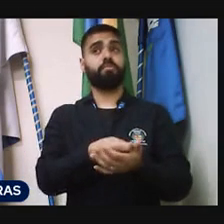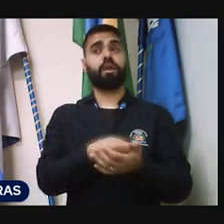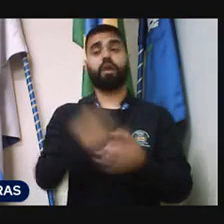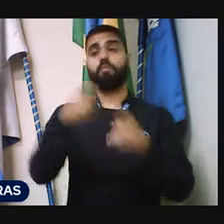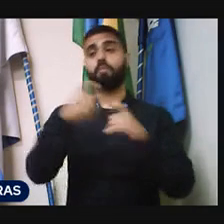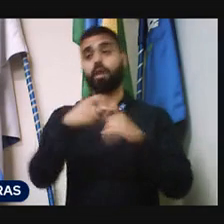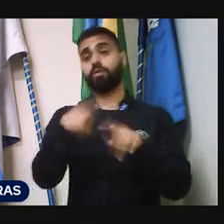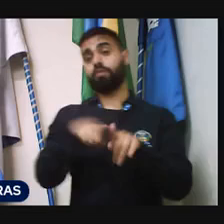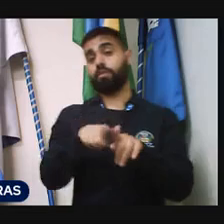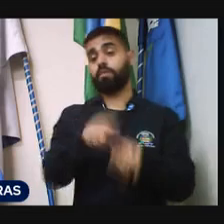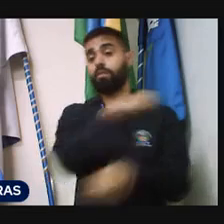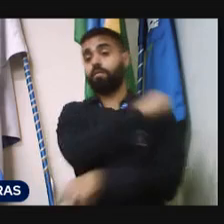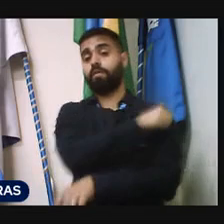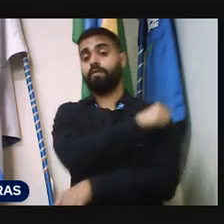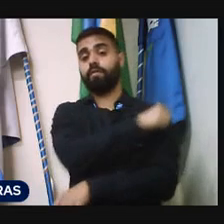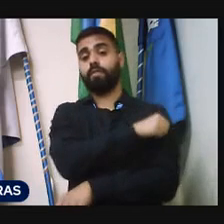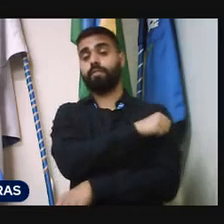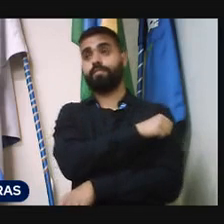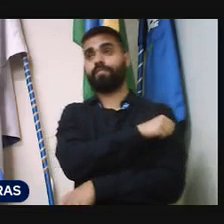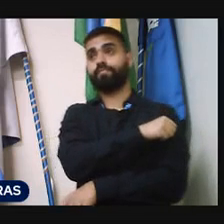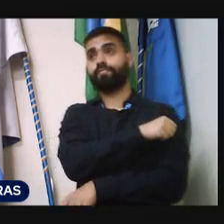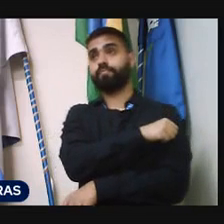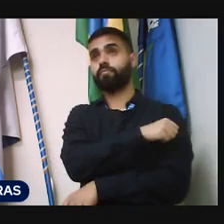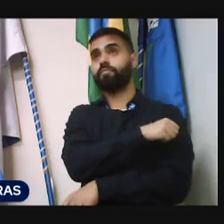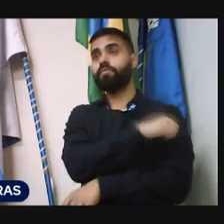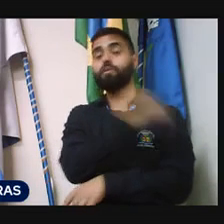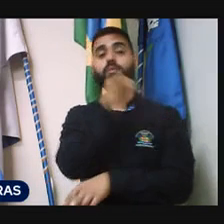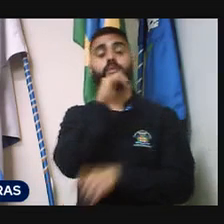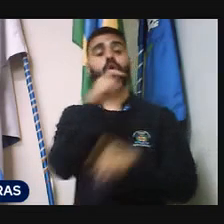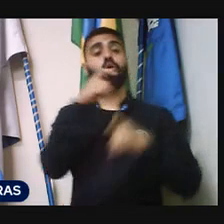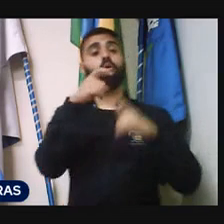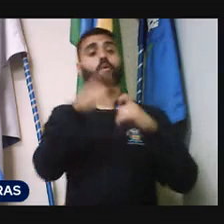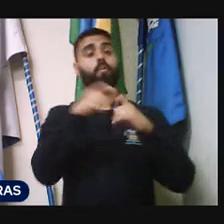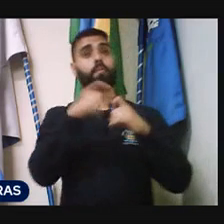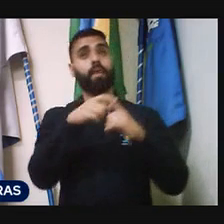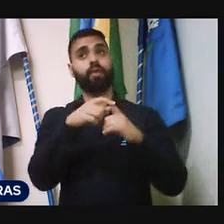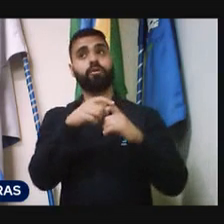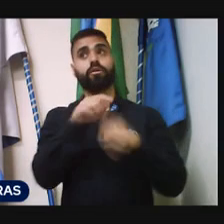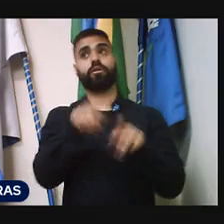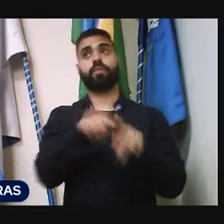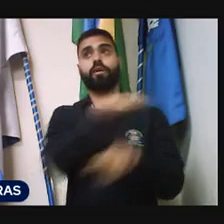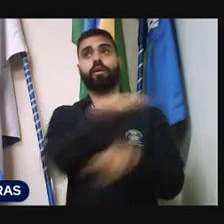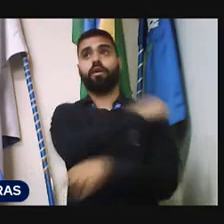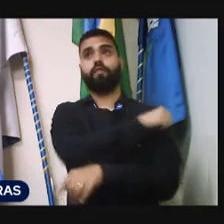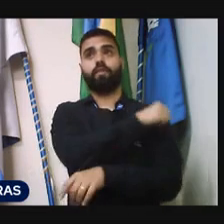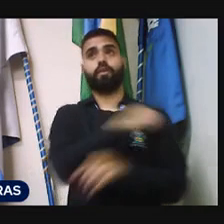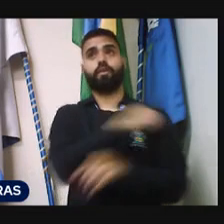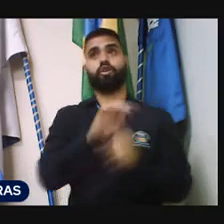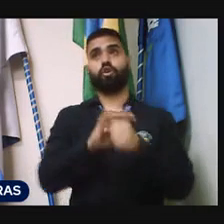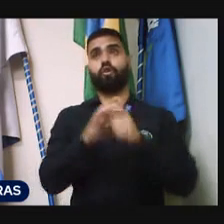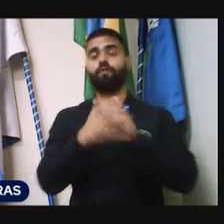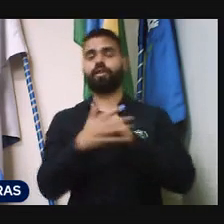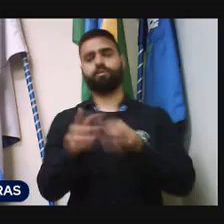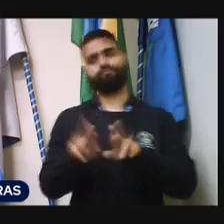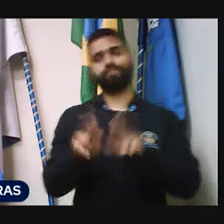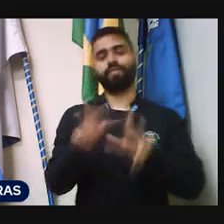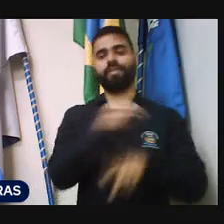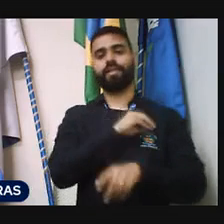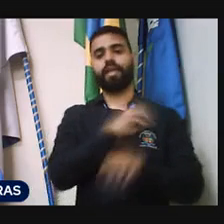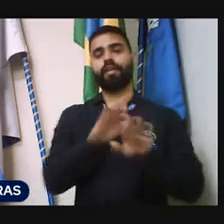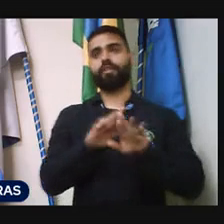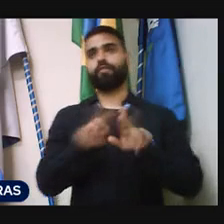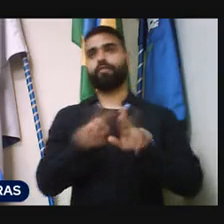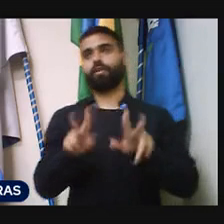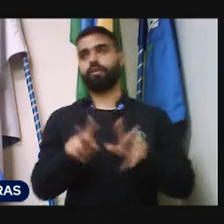seus interesses os enfermeiros e médicos do Povo ide obviamente é diferente né porque tá com